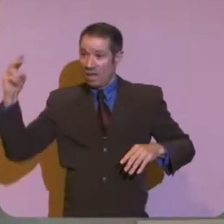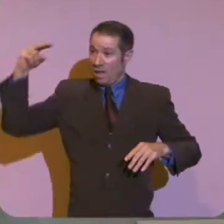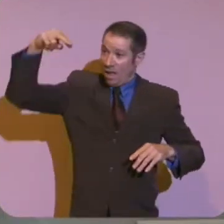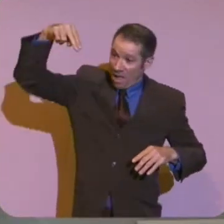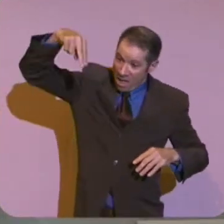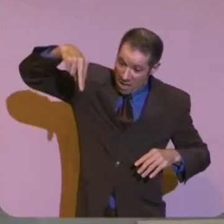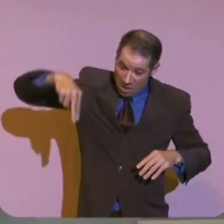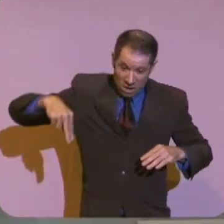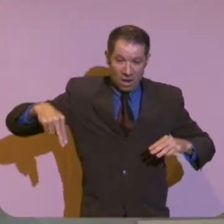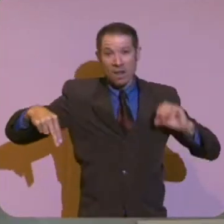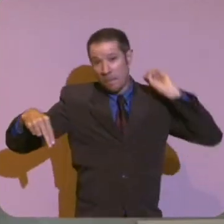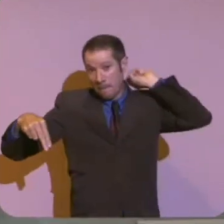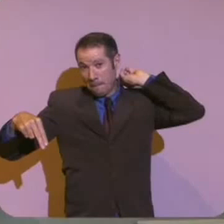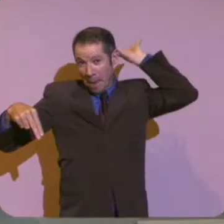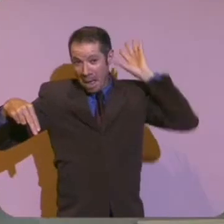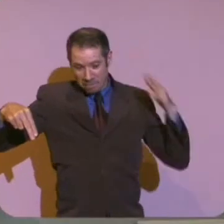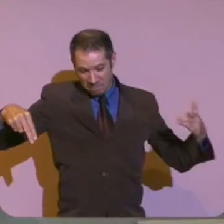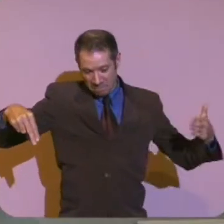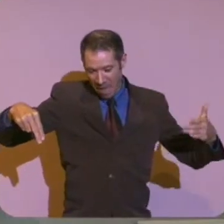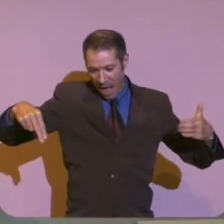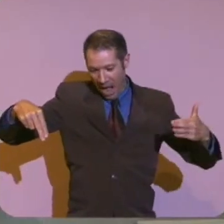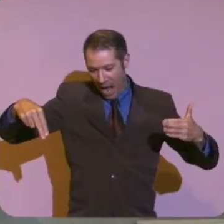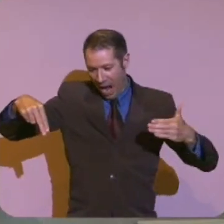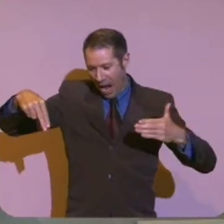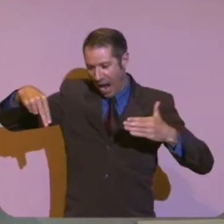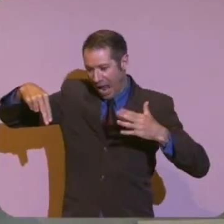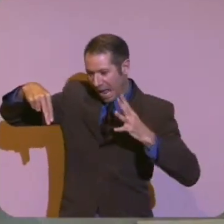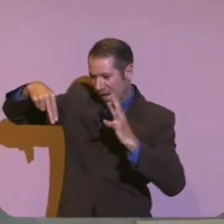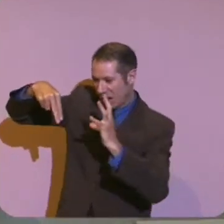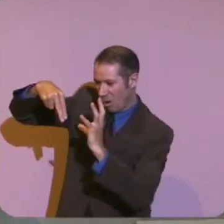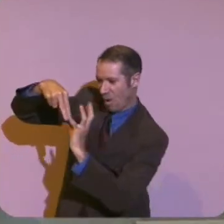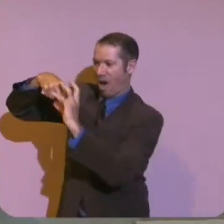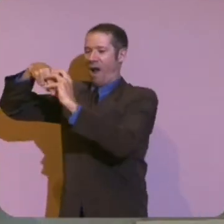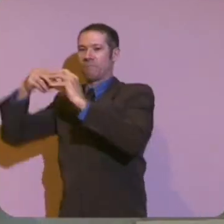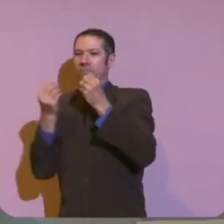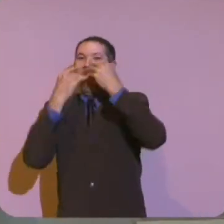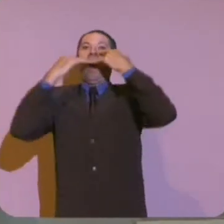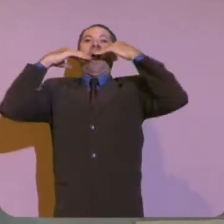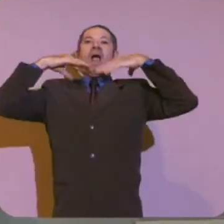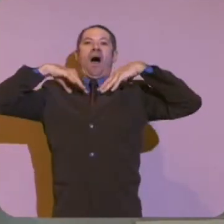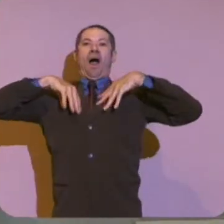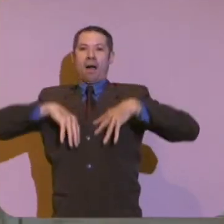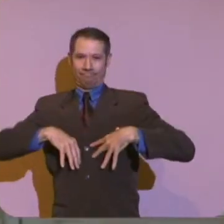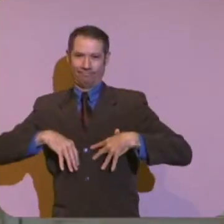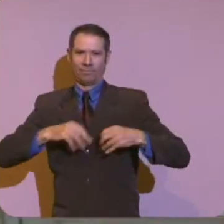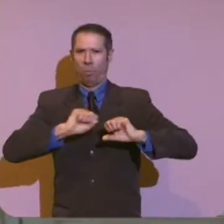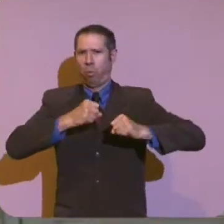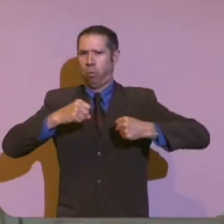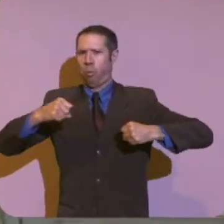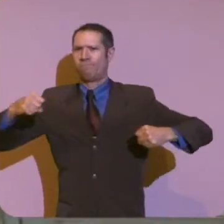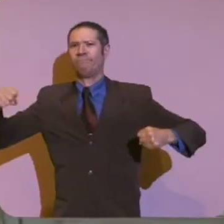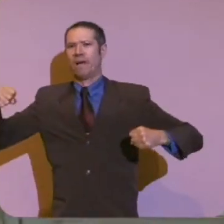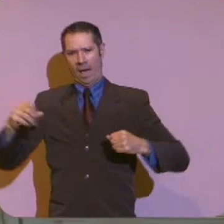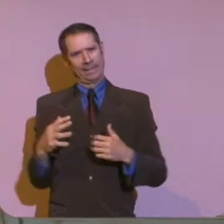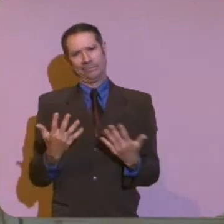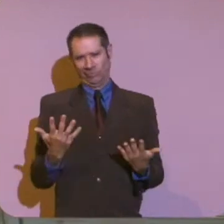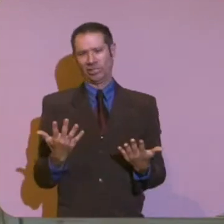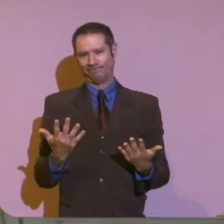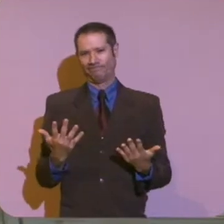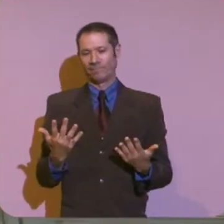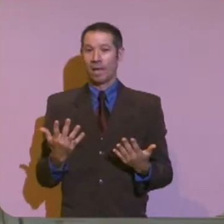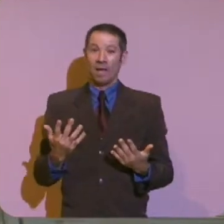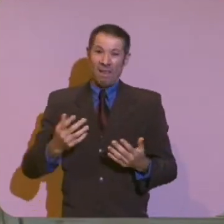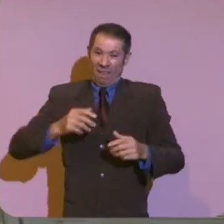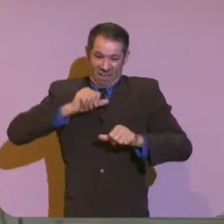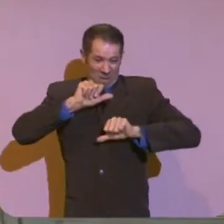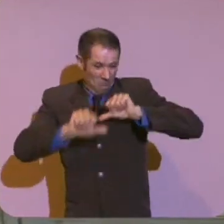peixe muito grande, não é? Alguns chamam de baleia, mas não é um peixe muito grande. É isso que a Bíblia diz. E nem assim ele